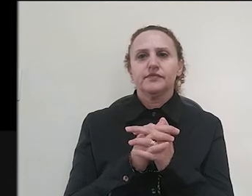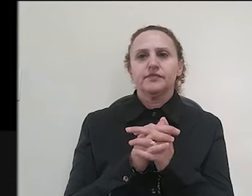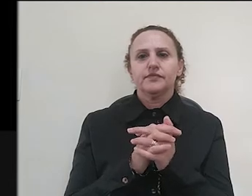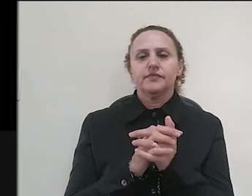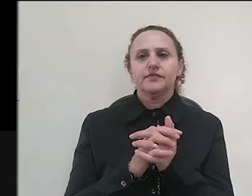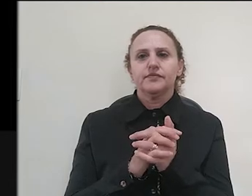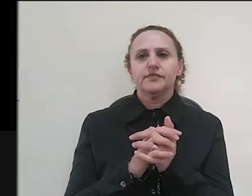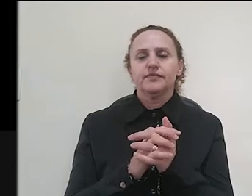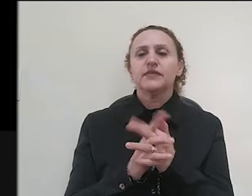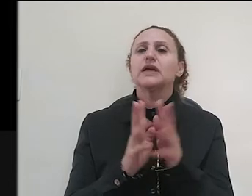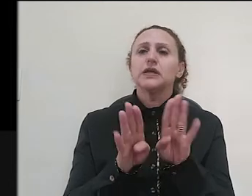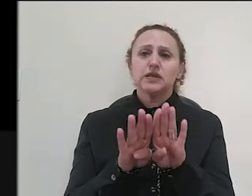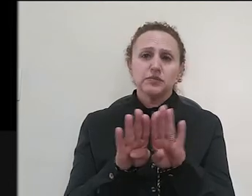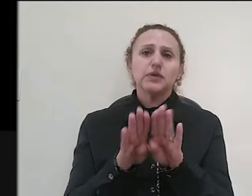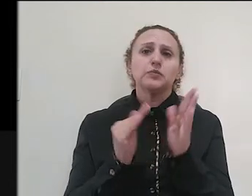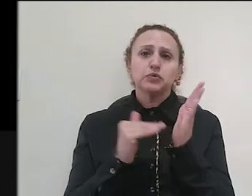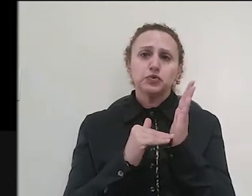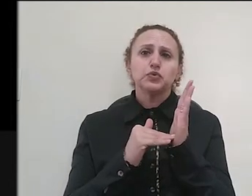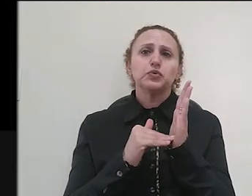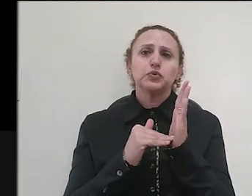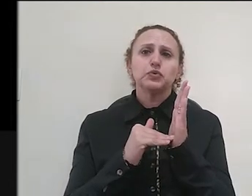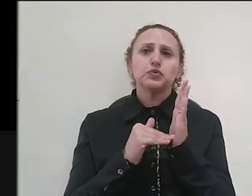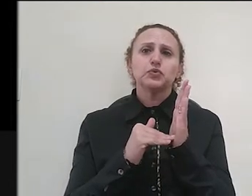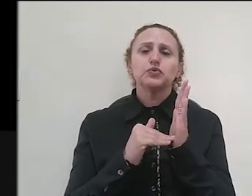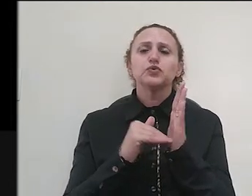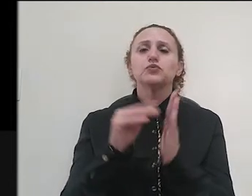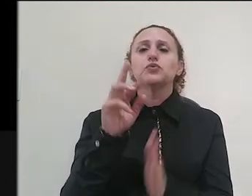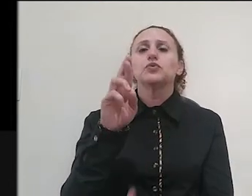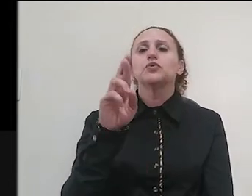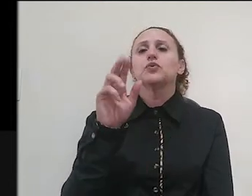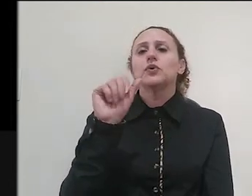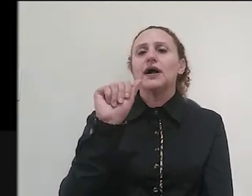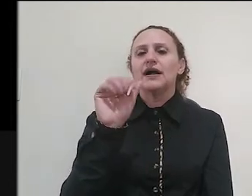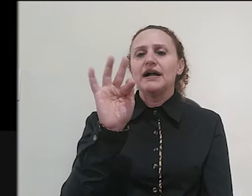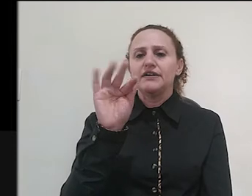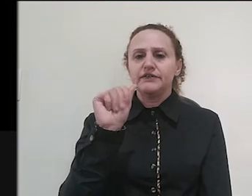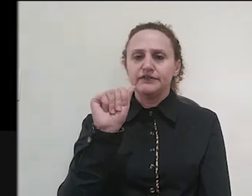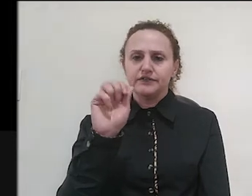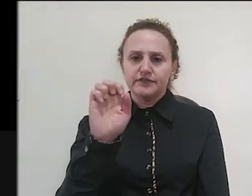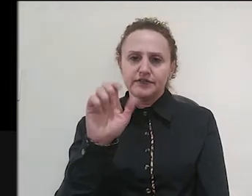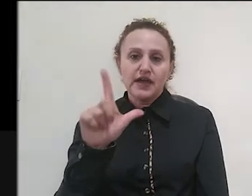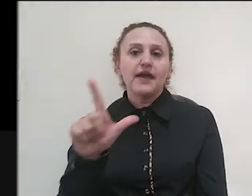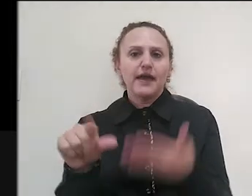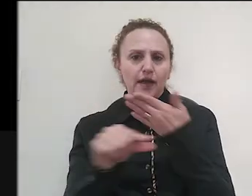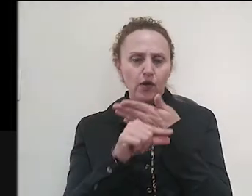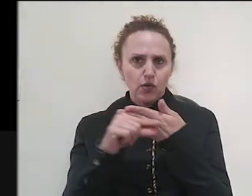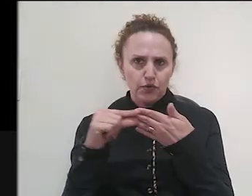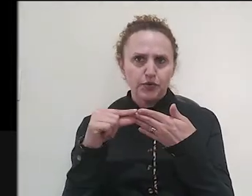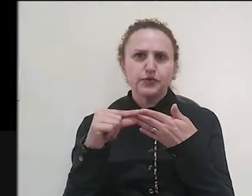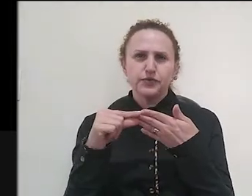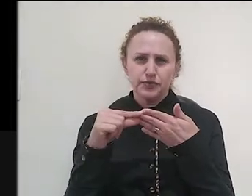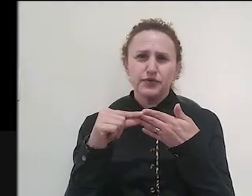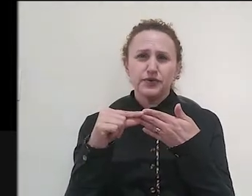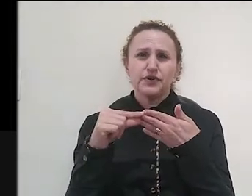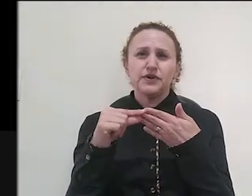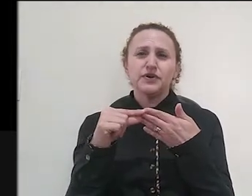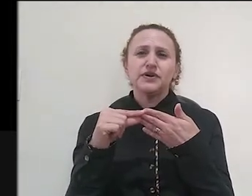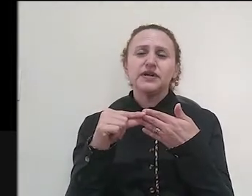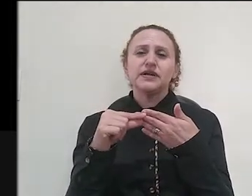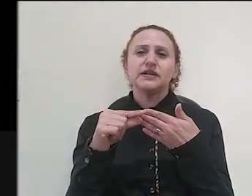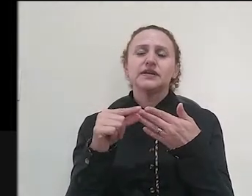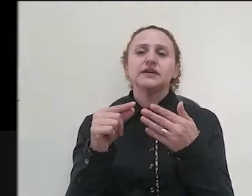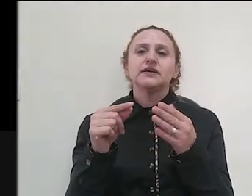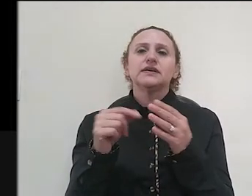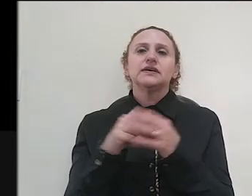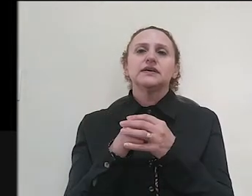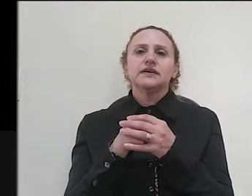Pietà. O Rafael também é um nome dessa época, e uma das obras mais conhecidas dele é essa